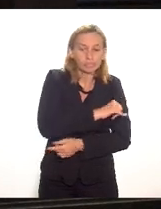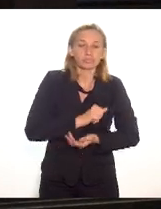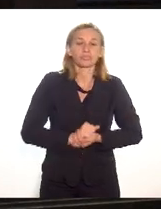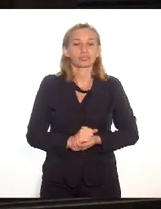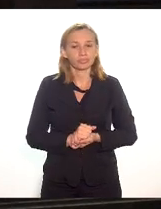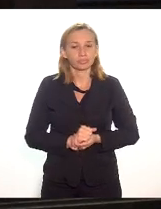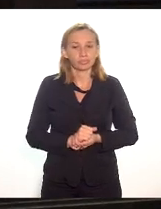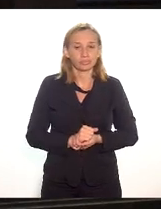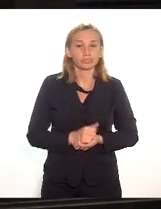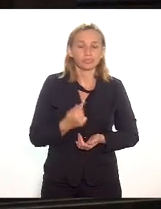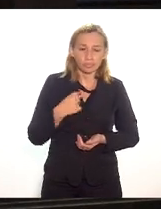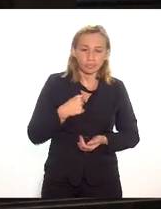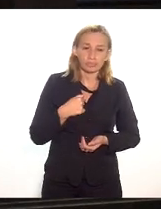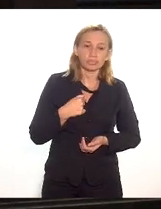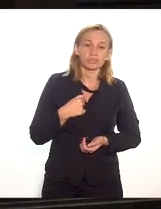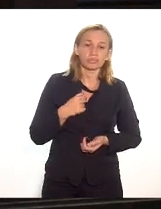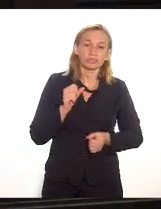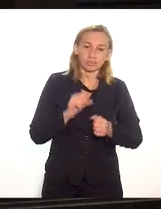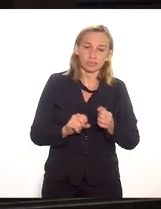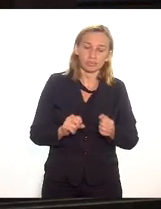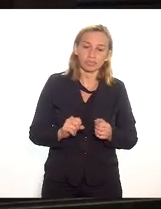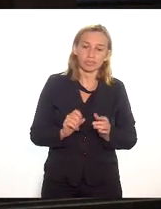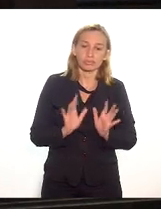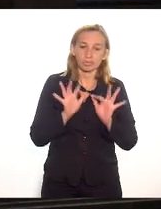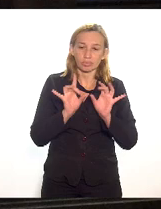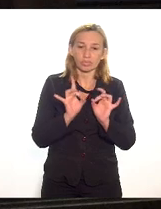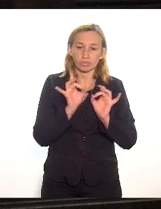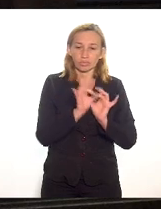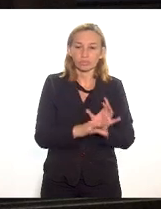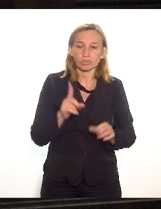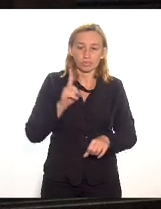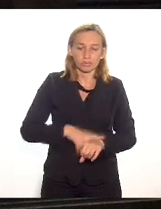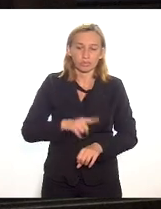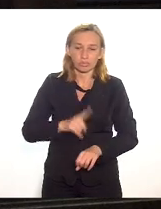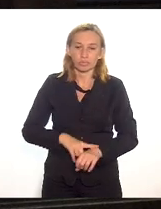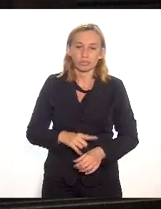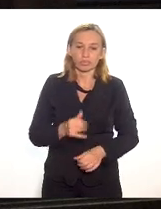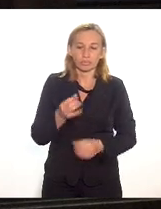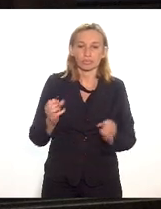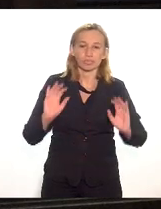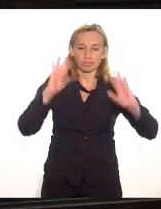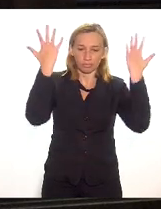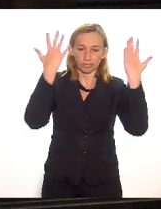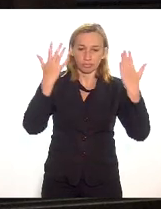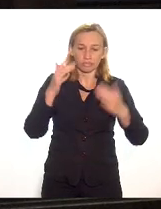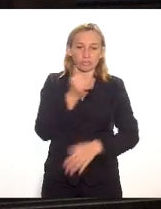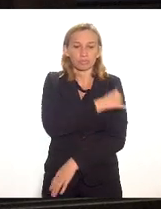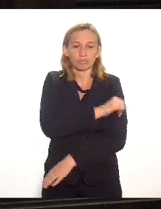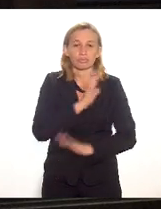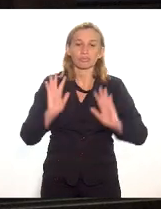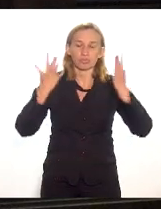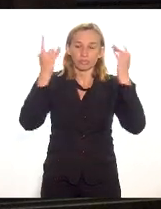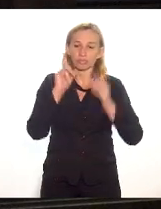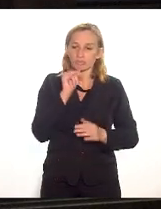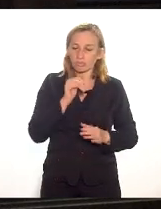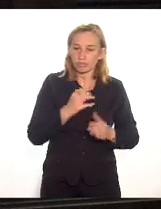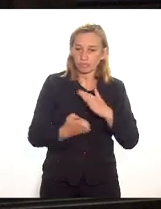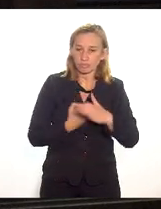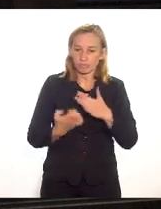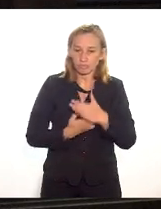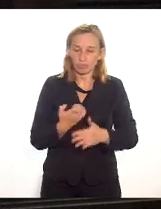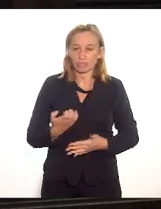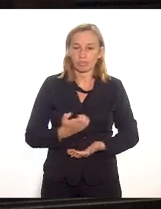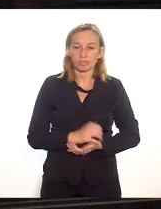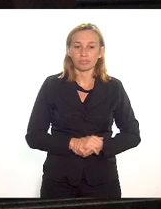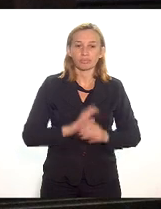Estado e eu farei essa defesa até as últimas consequências. Viva o Rio de Janeiro, viva a SEDAI pública, estatal e